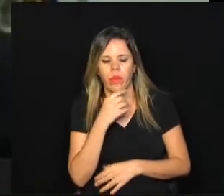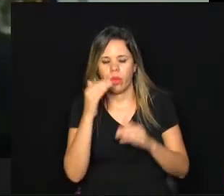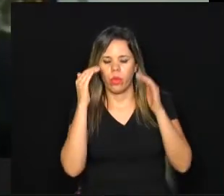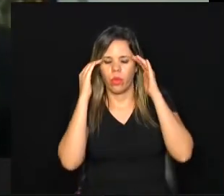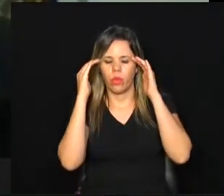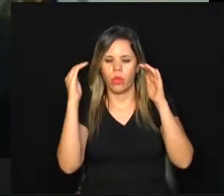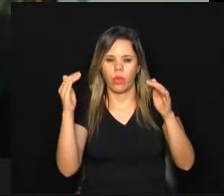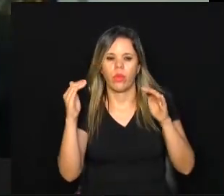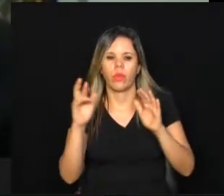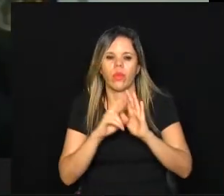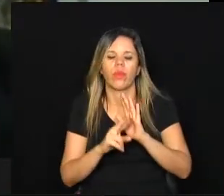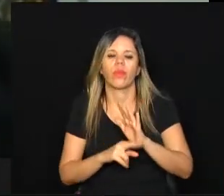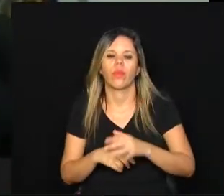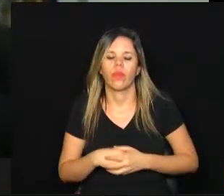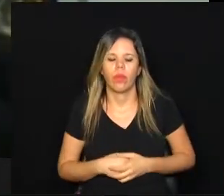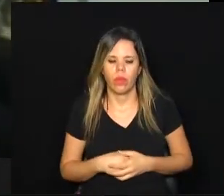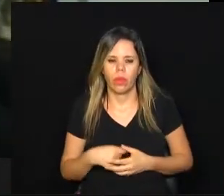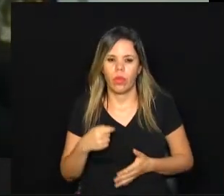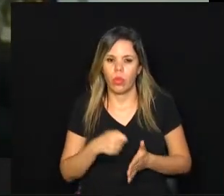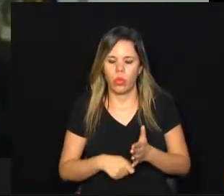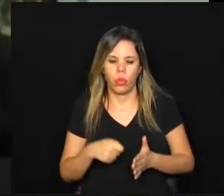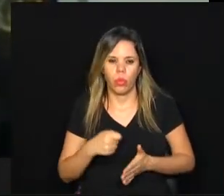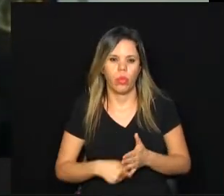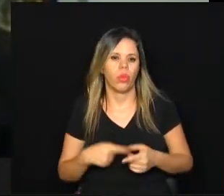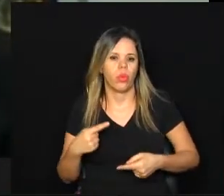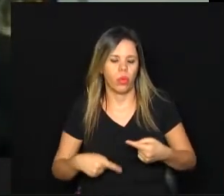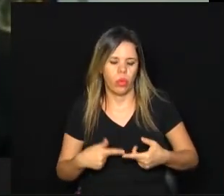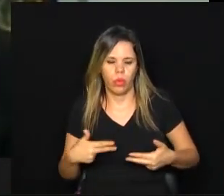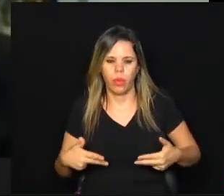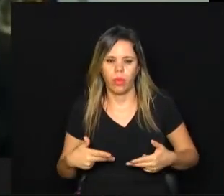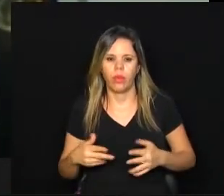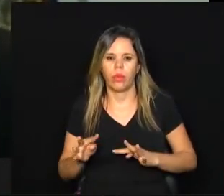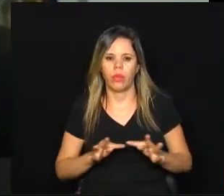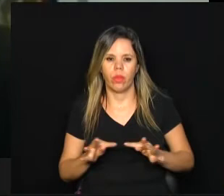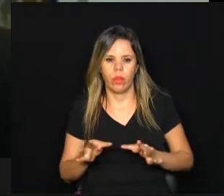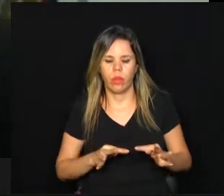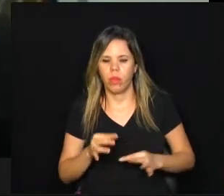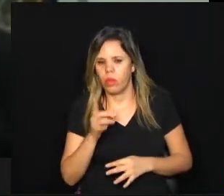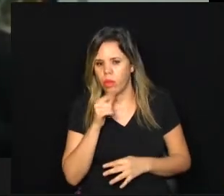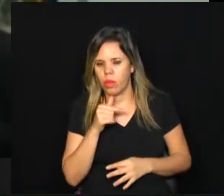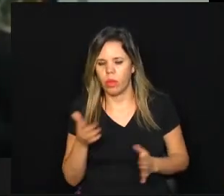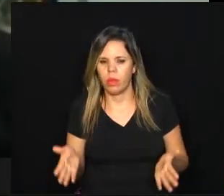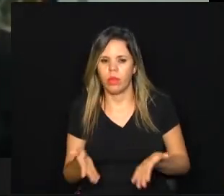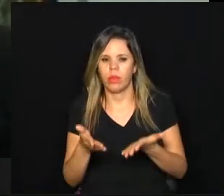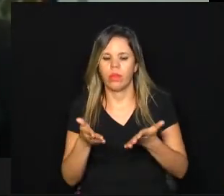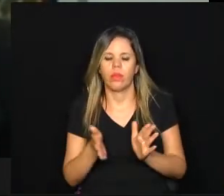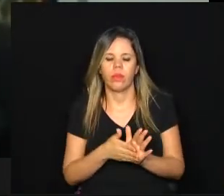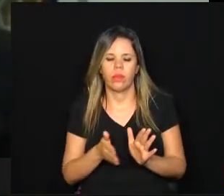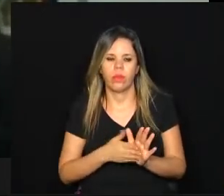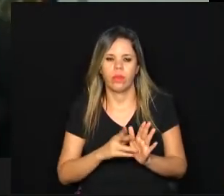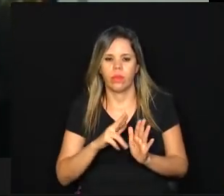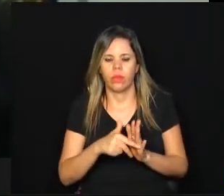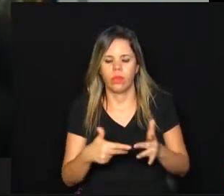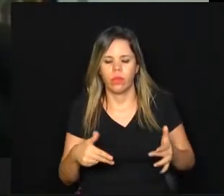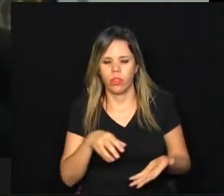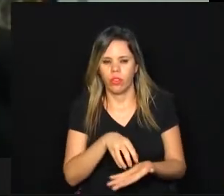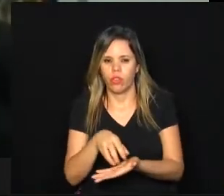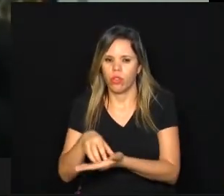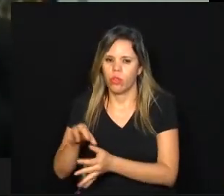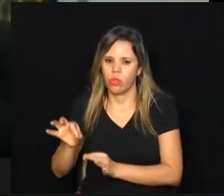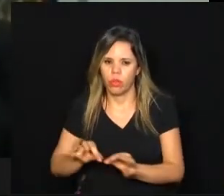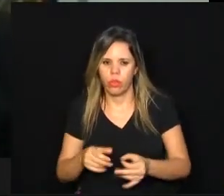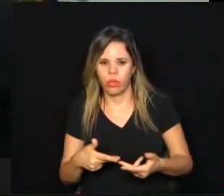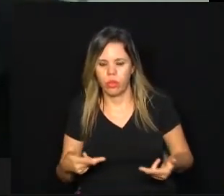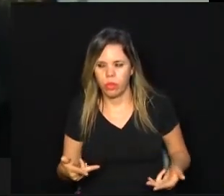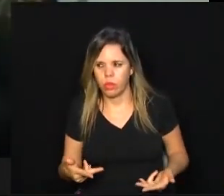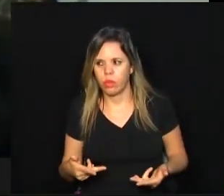parte. Então, essa política de saneamento, ela nos ofertou uma série de instrumentos. As agências de regulação,